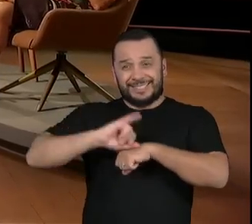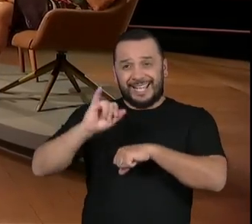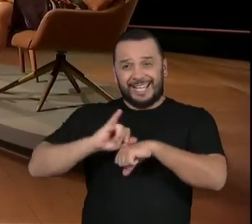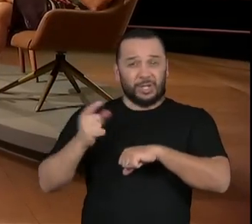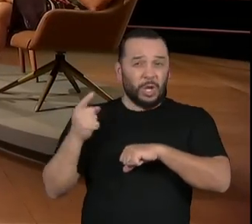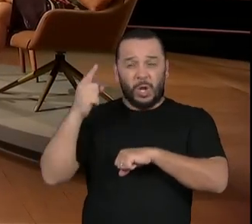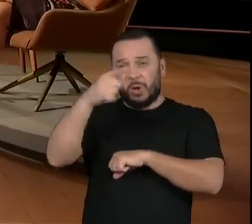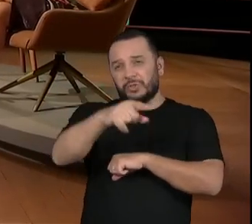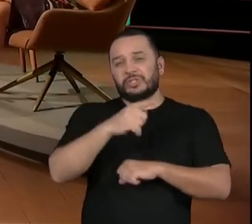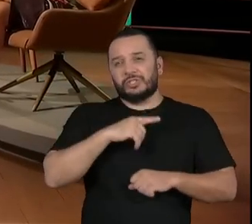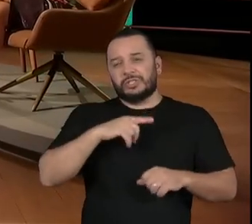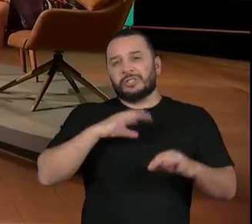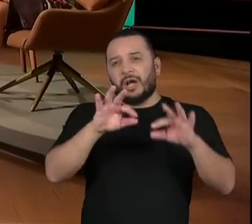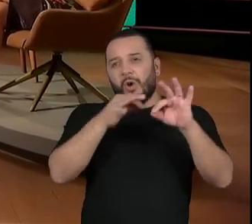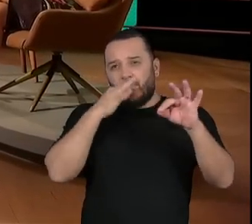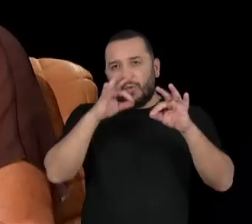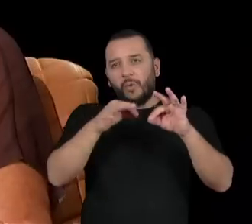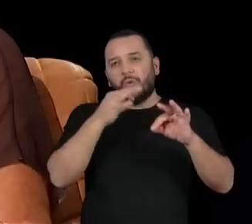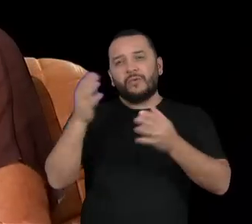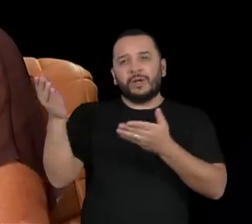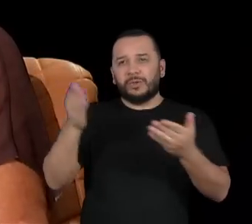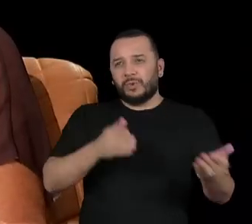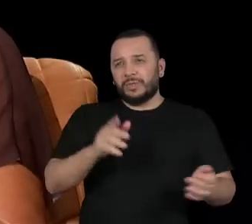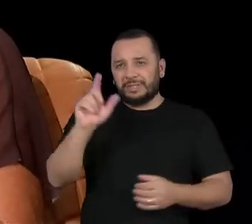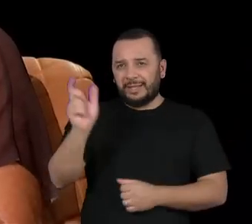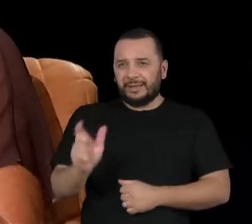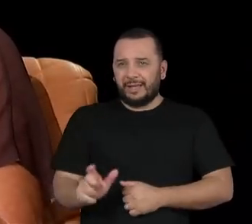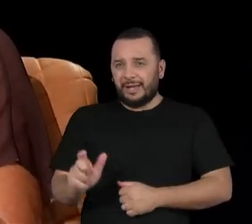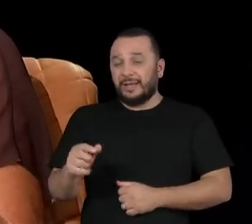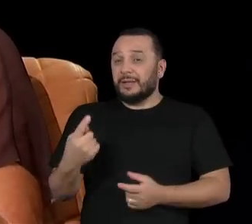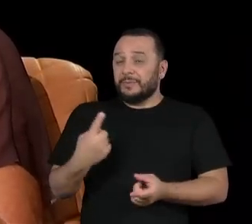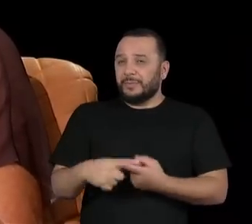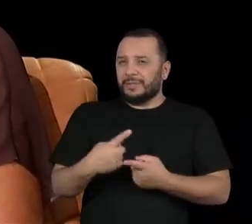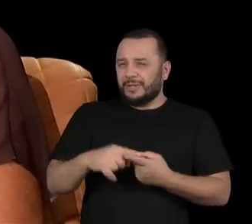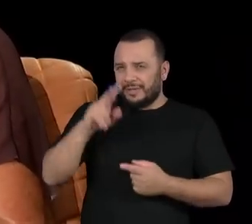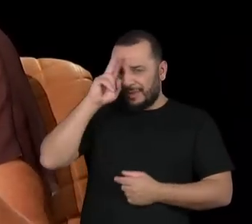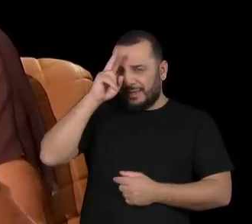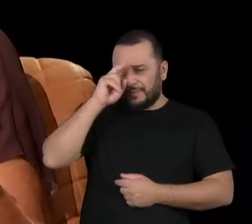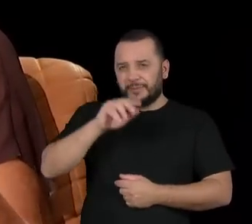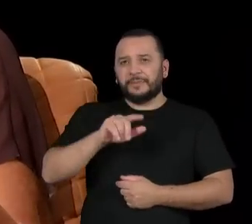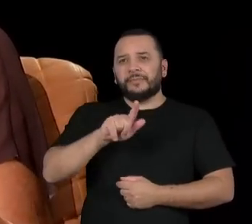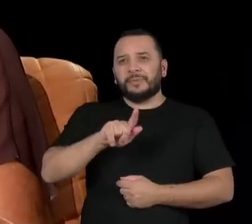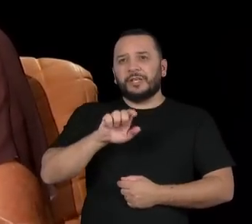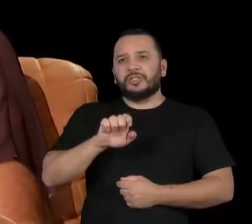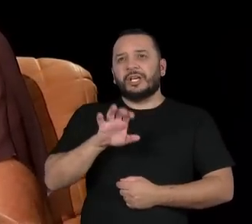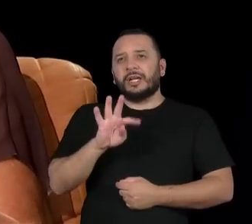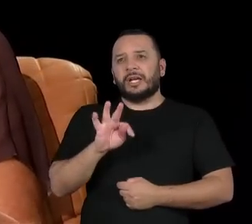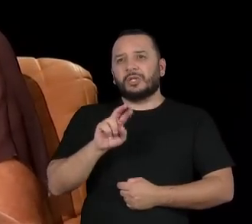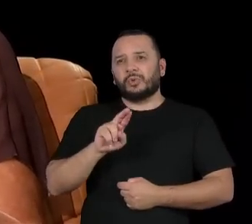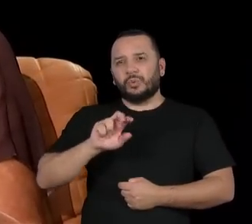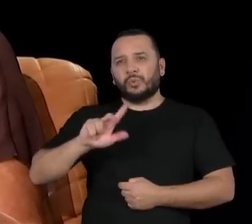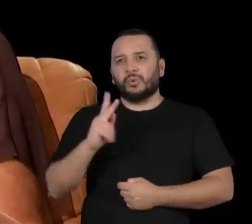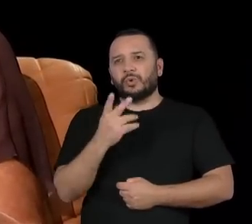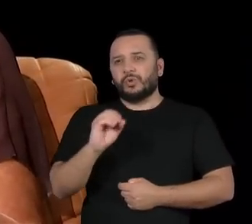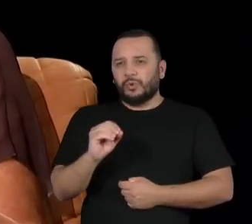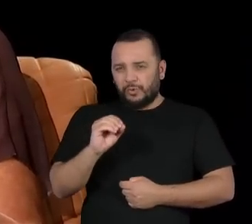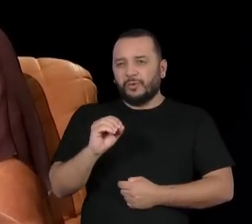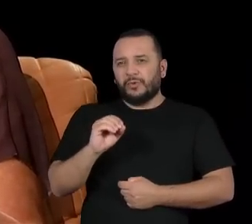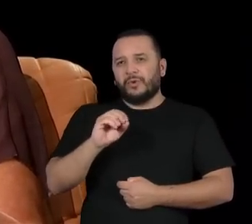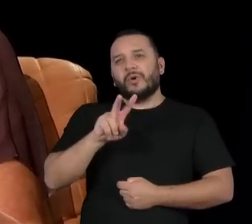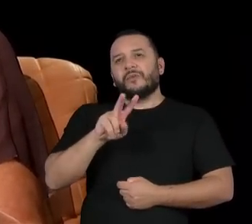Ele fazia parte desses imigrantes italianos que o Getúlio Vargas, ele soube que o Mussolini na